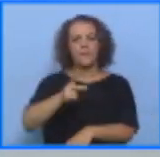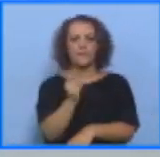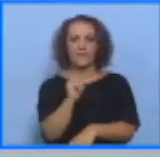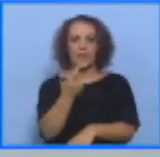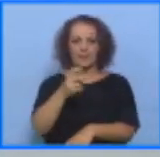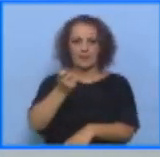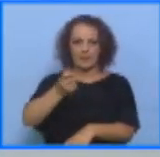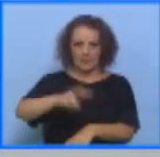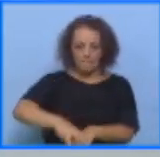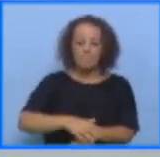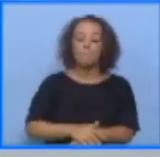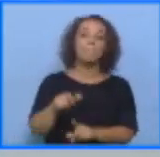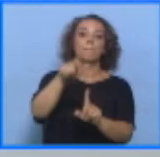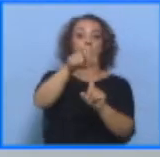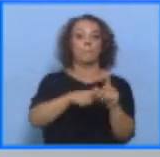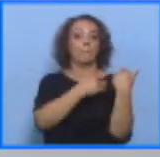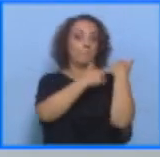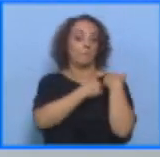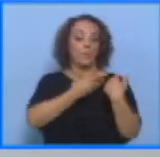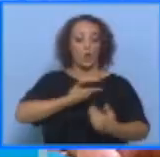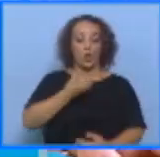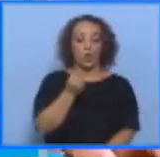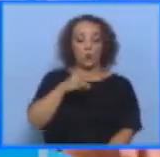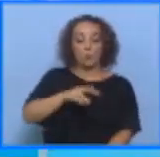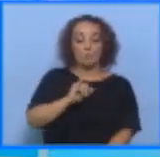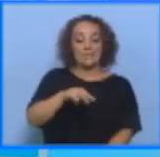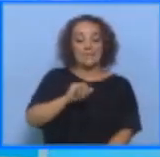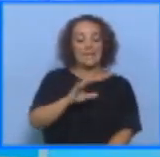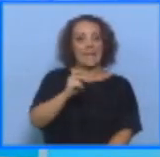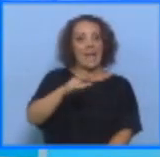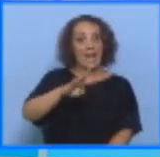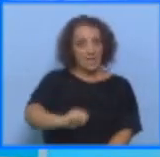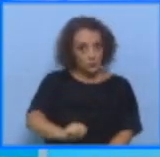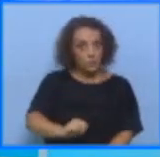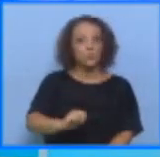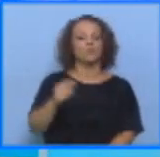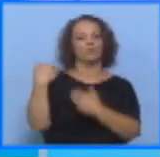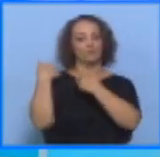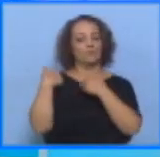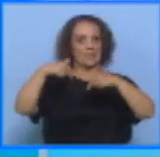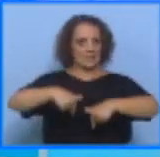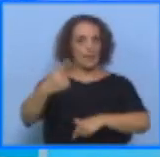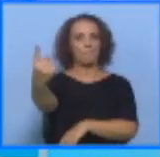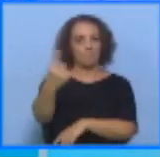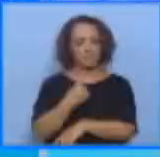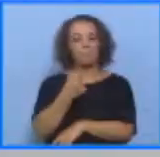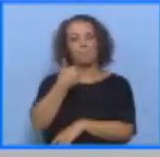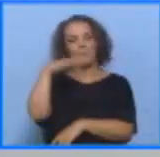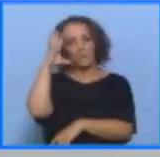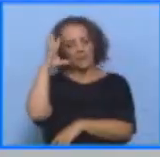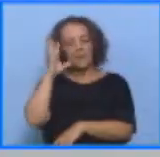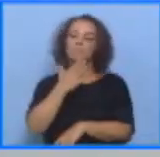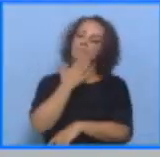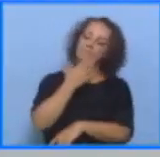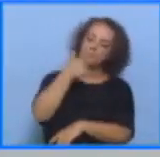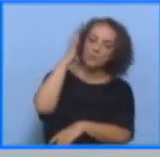é o provincial dos dominicanos. Boa tarde, obrigado por estar entre nós. Dias importantes, estes